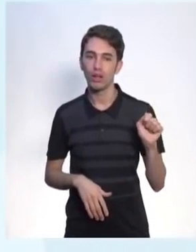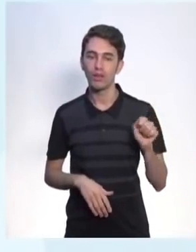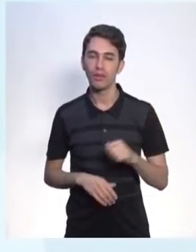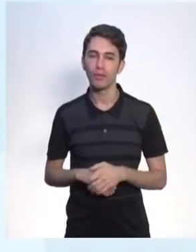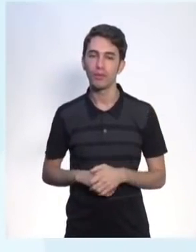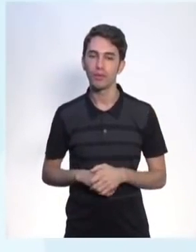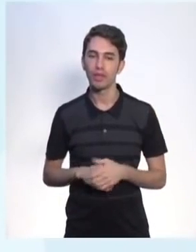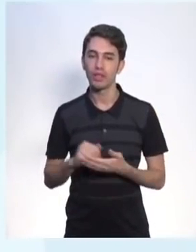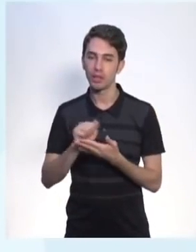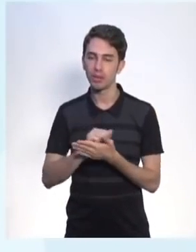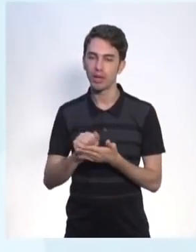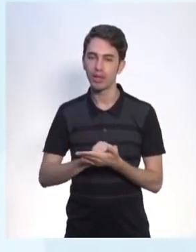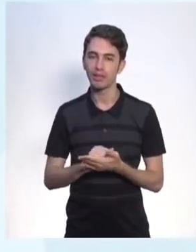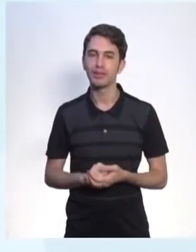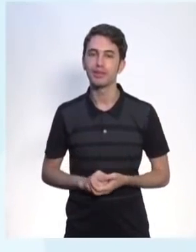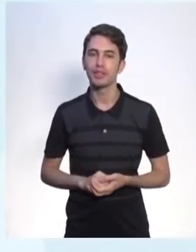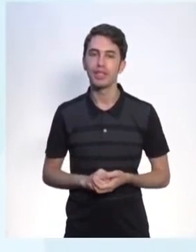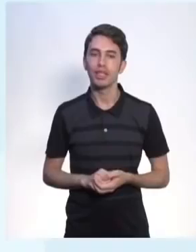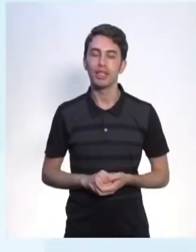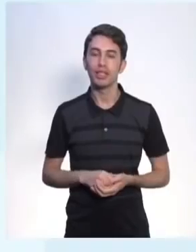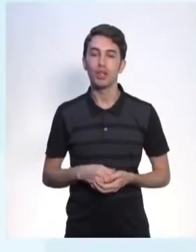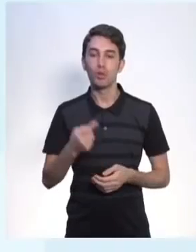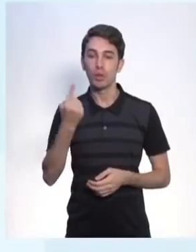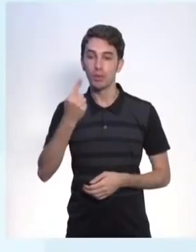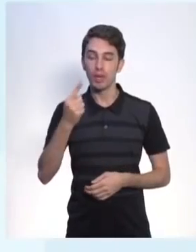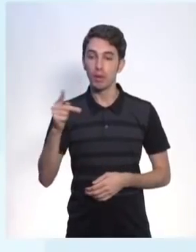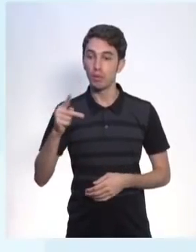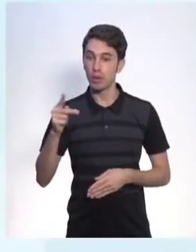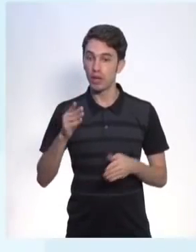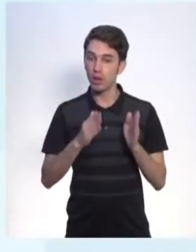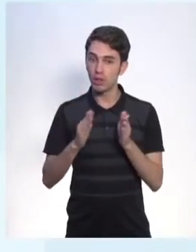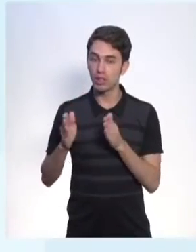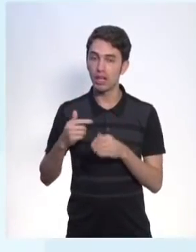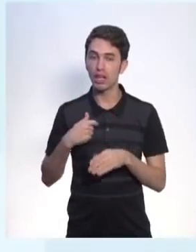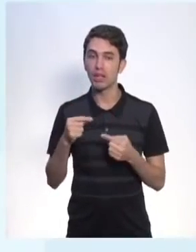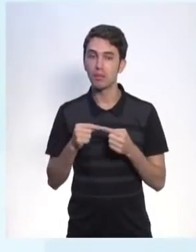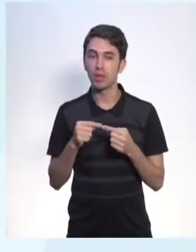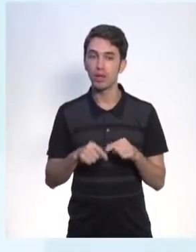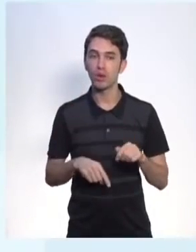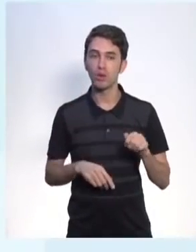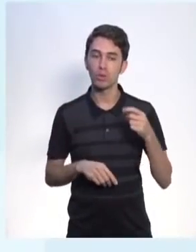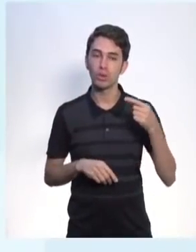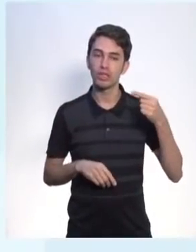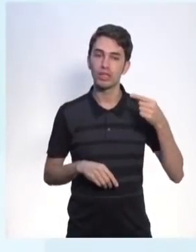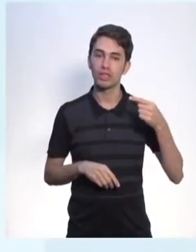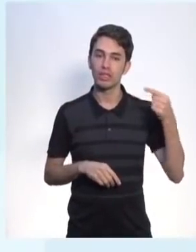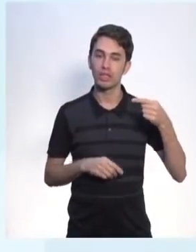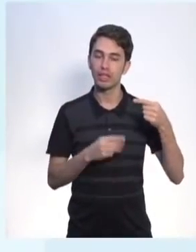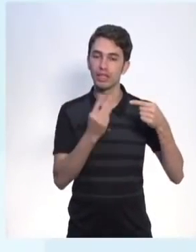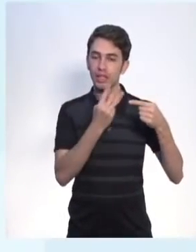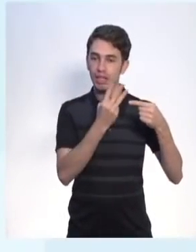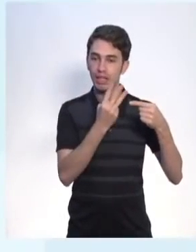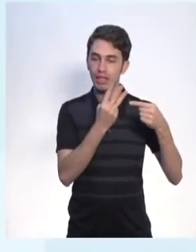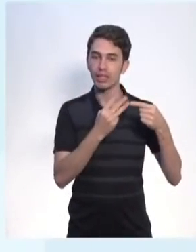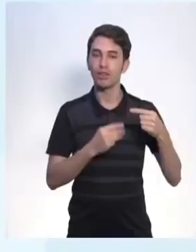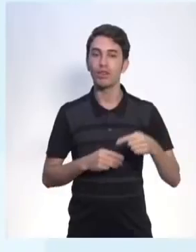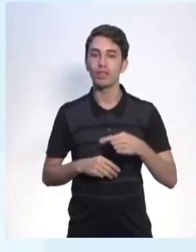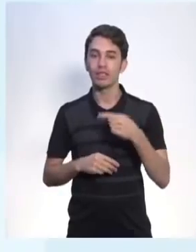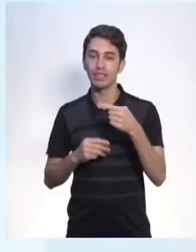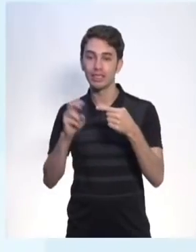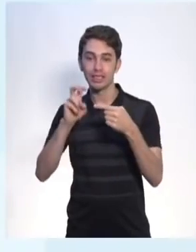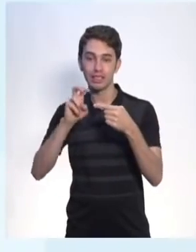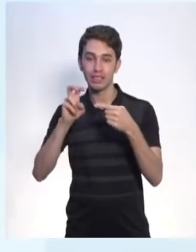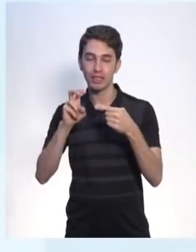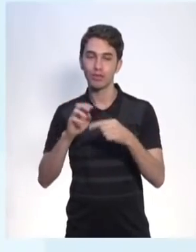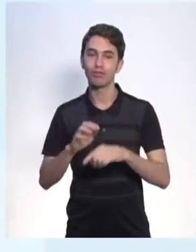Deixa eu apagar aqui. Eu tenho o primeiro par ordenado como 3 negativo... E 5 negativo. Então, aquela regrinha né, que você falou, o